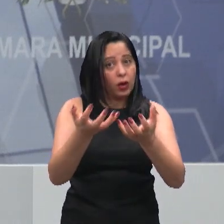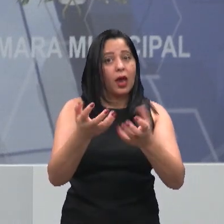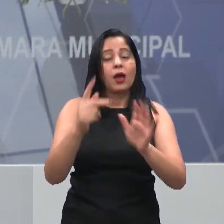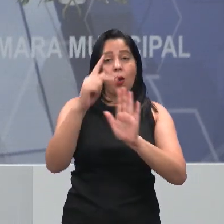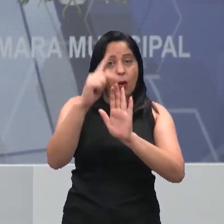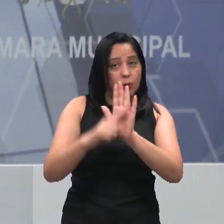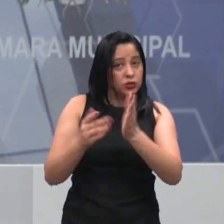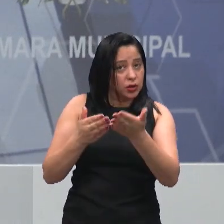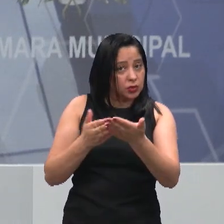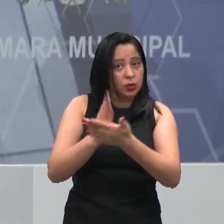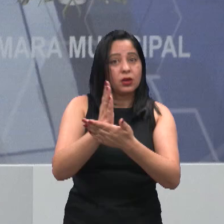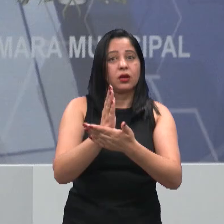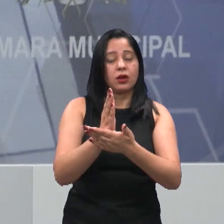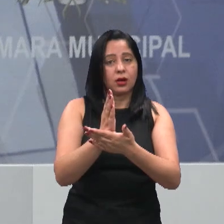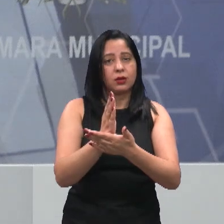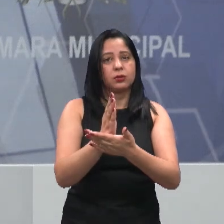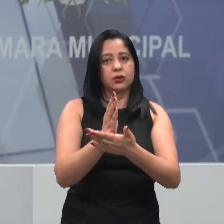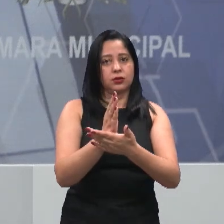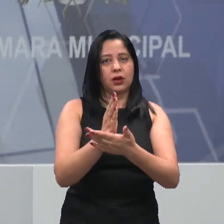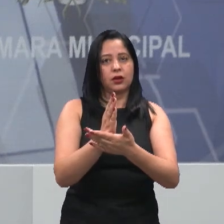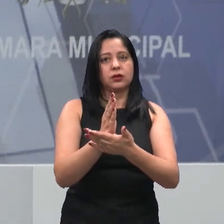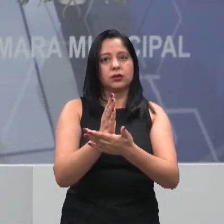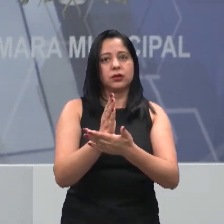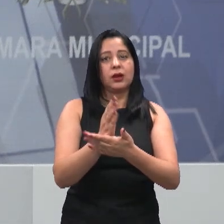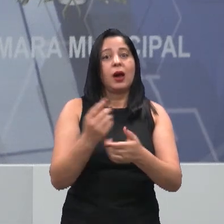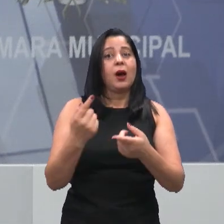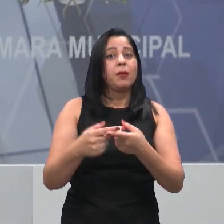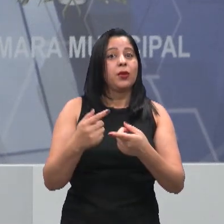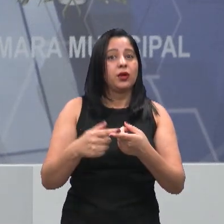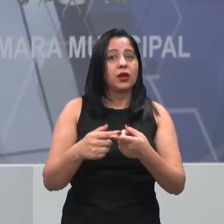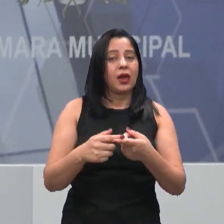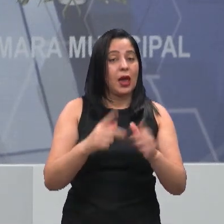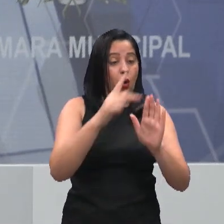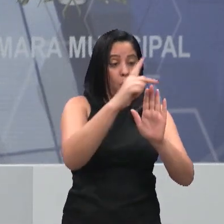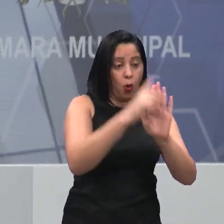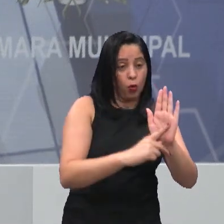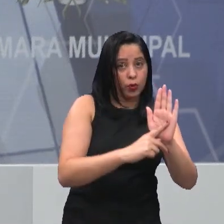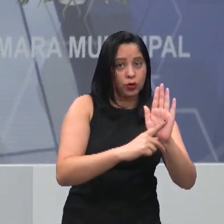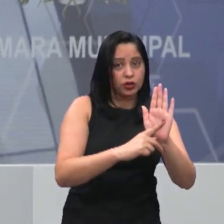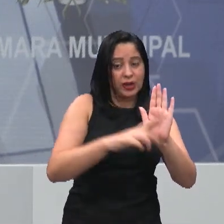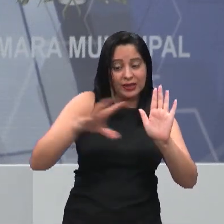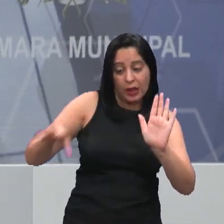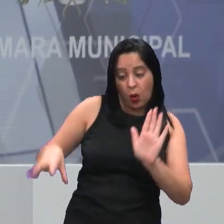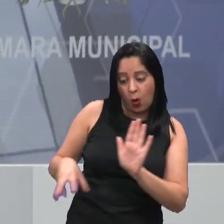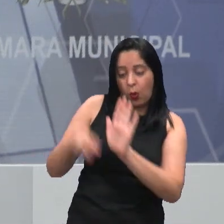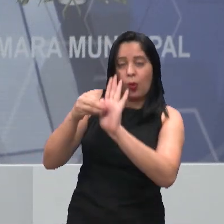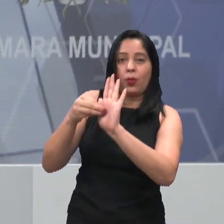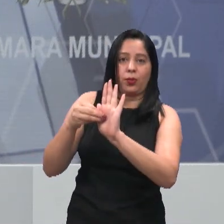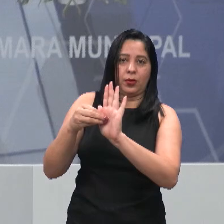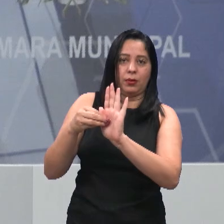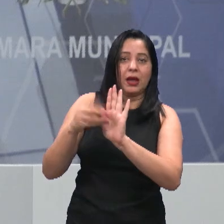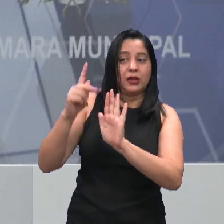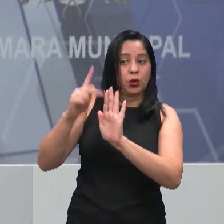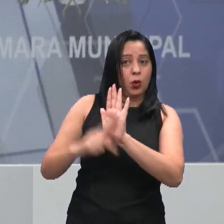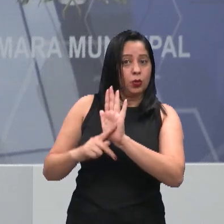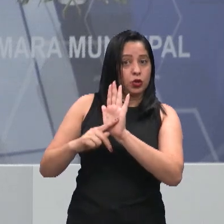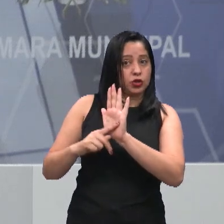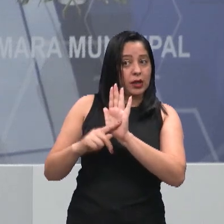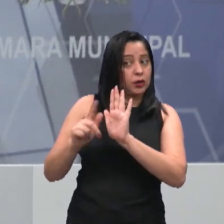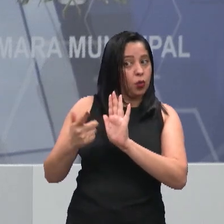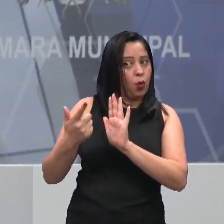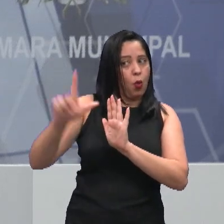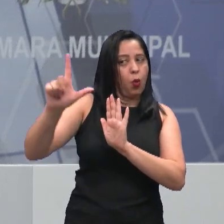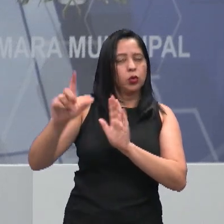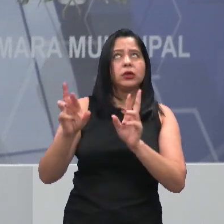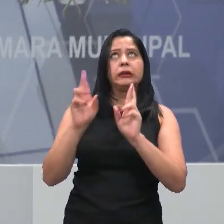aprovado na casa de hoje, por unanimidade, até porque ele é um complemento do projeto do sepultamento digno, que eu espero muito que seja